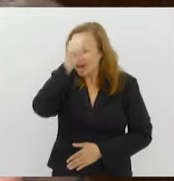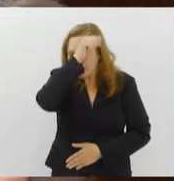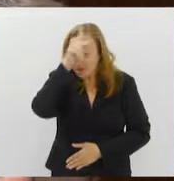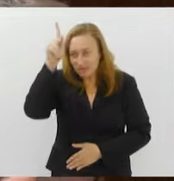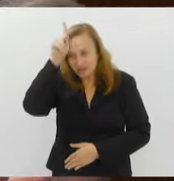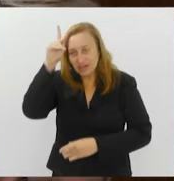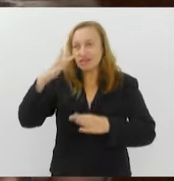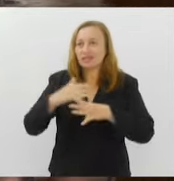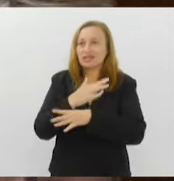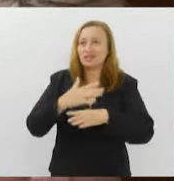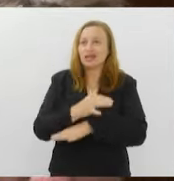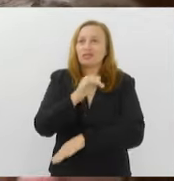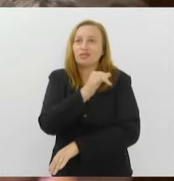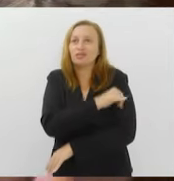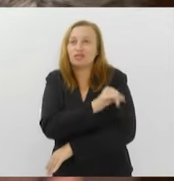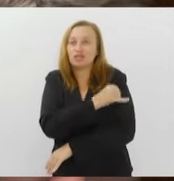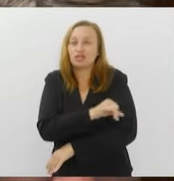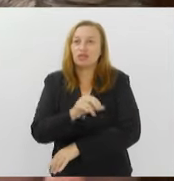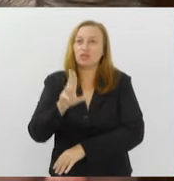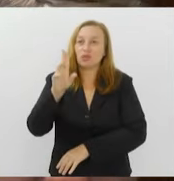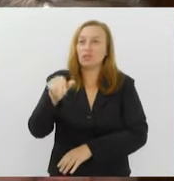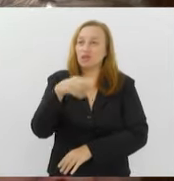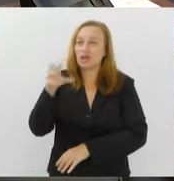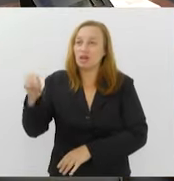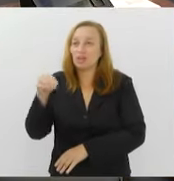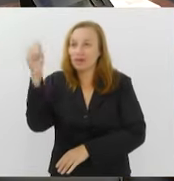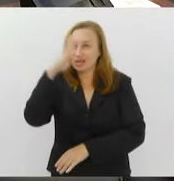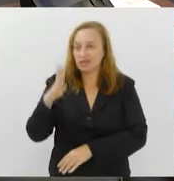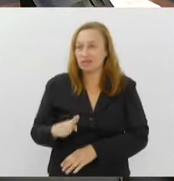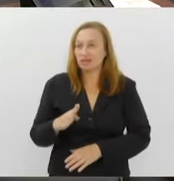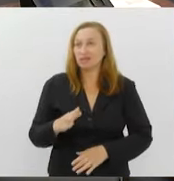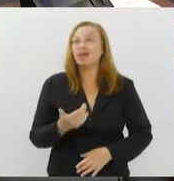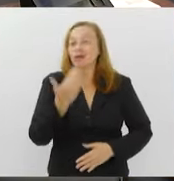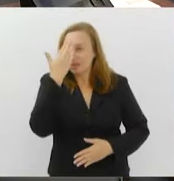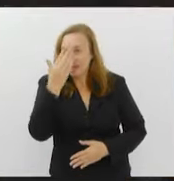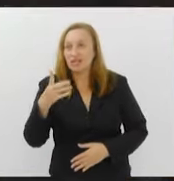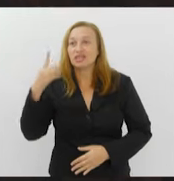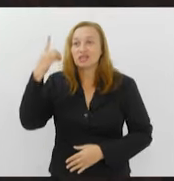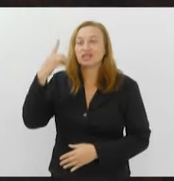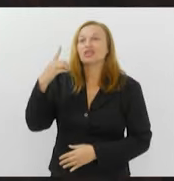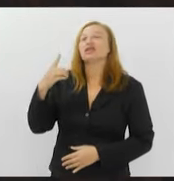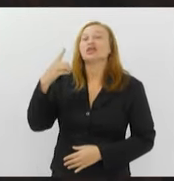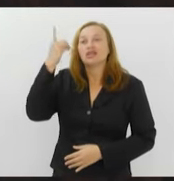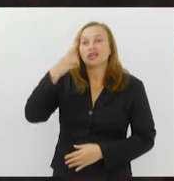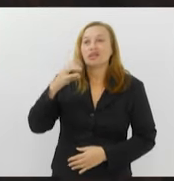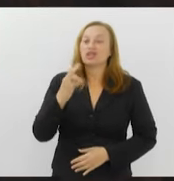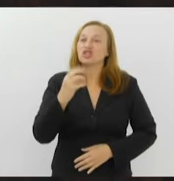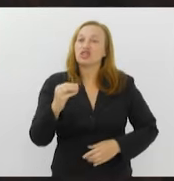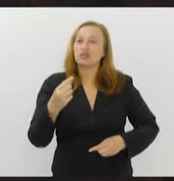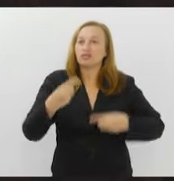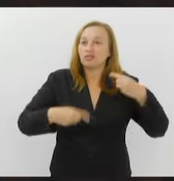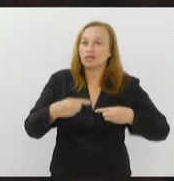do Rio de Janeiro. Muito obrigado. Obrigado, deputado Chico. Não havendo mais quem queira discutir, encerrada a discussão.